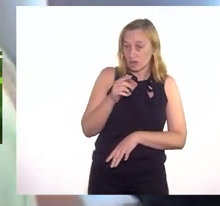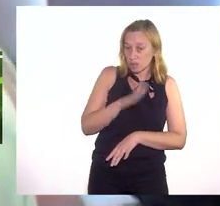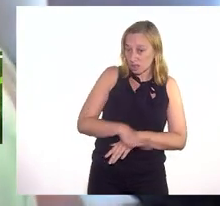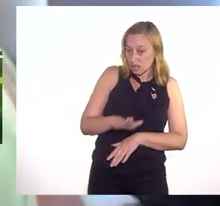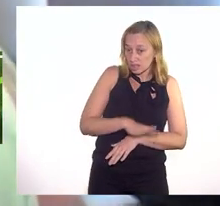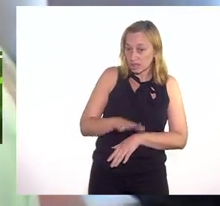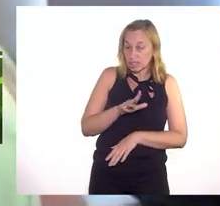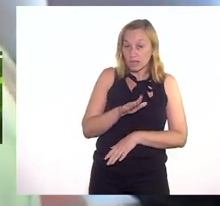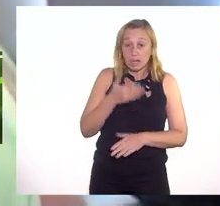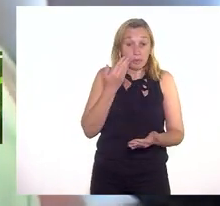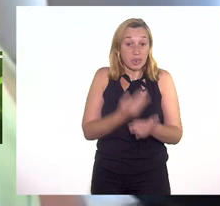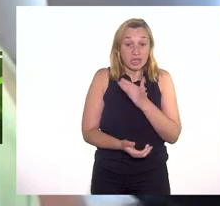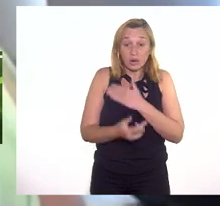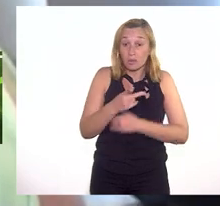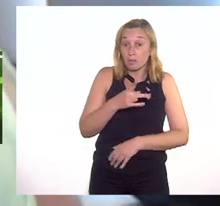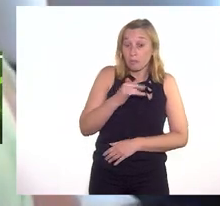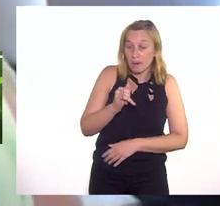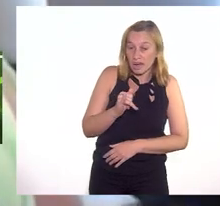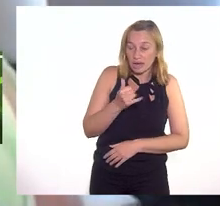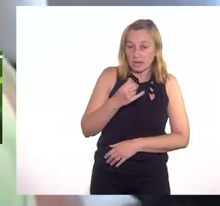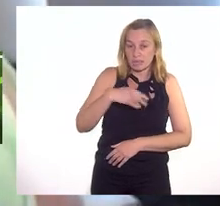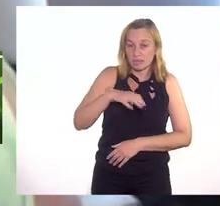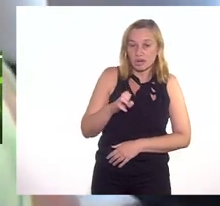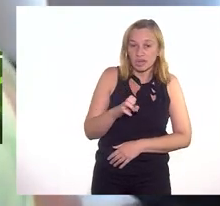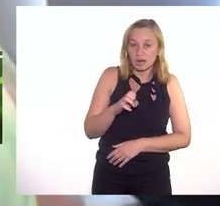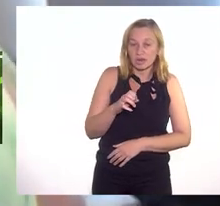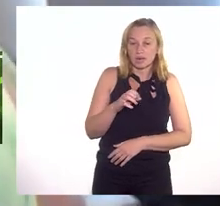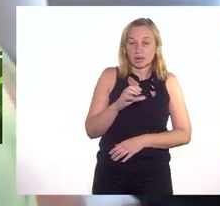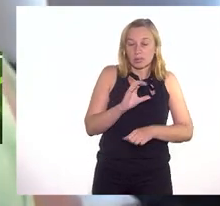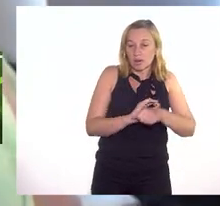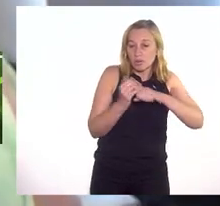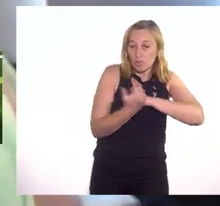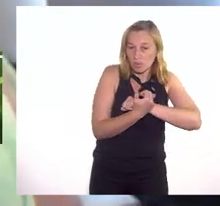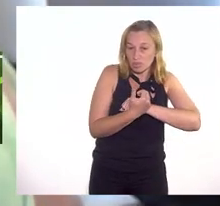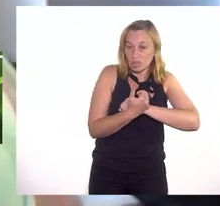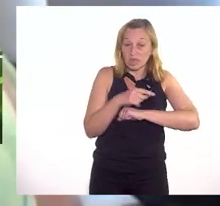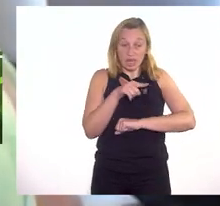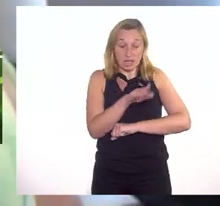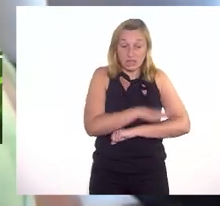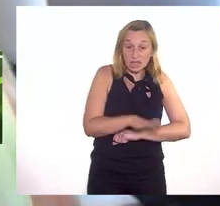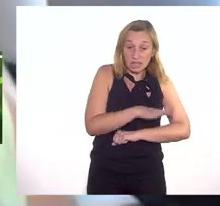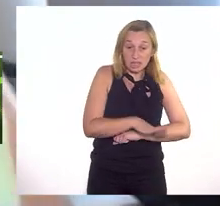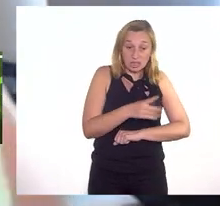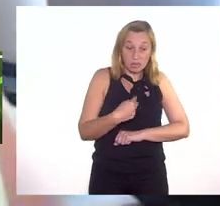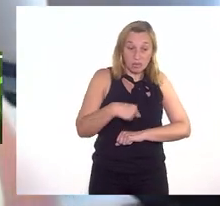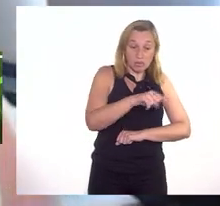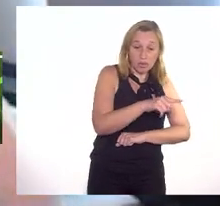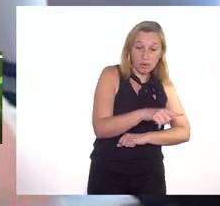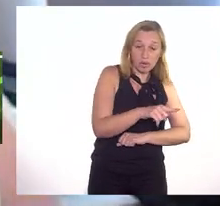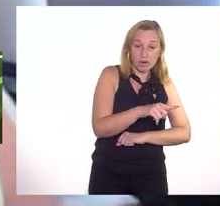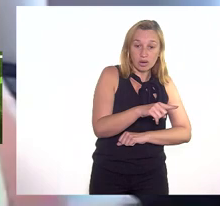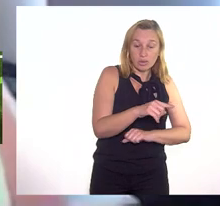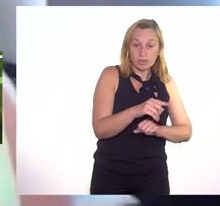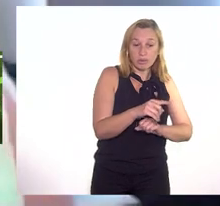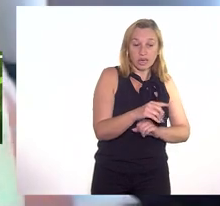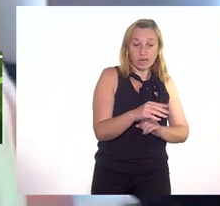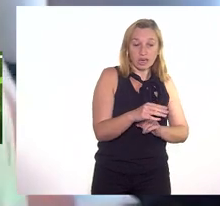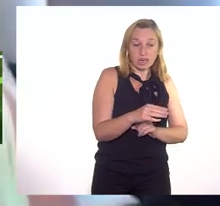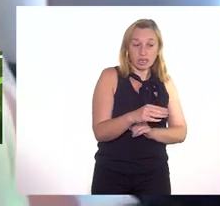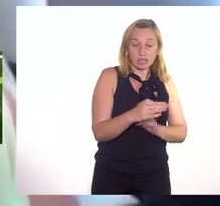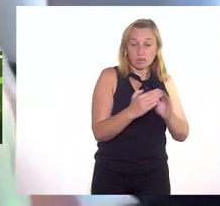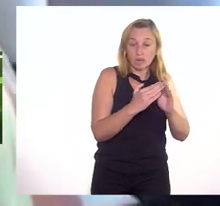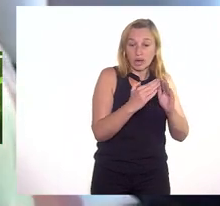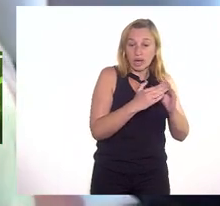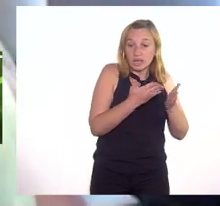a COVID. E essa criança foi parar no abrigo, porque não tem um cuidador. Então, assim, o cuidador da